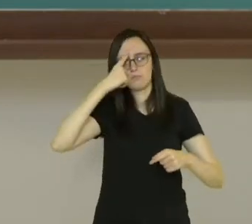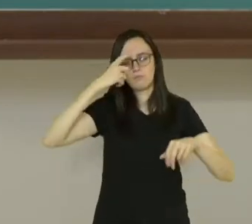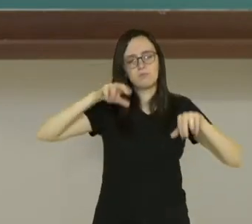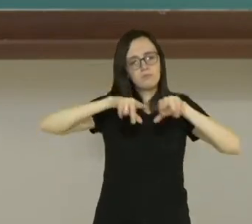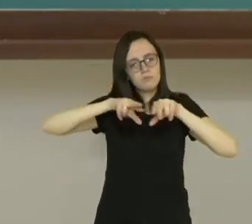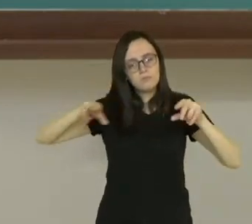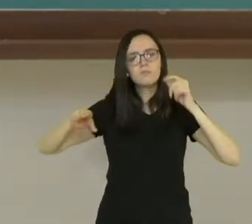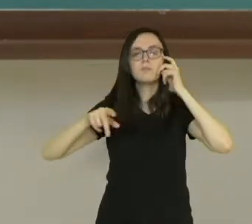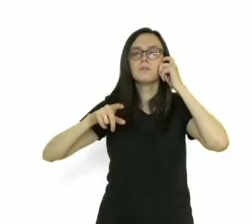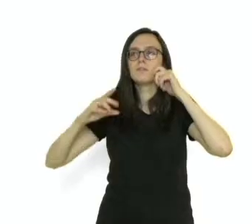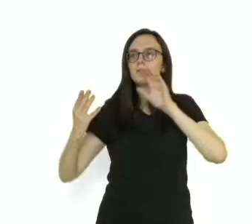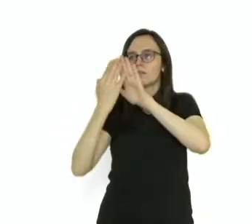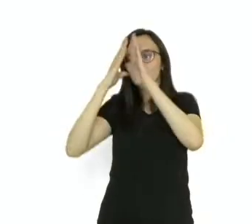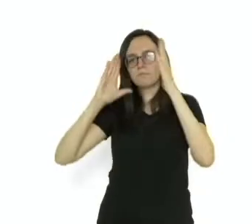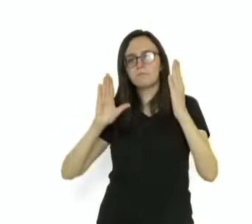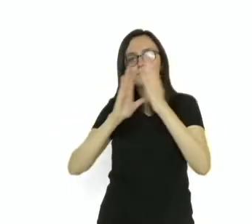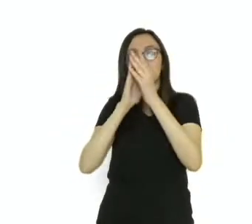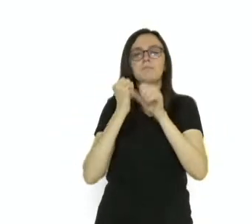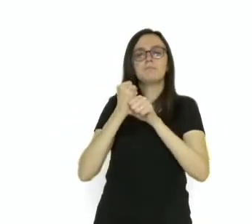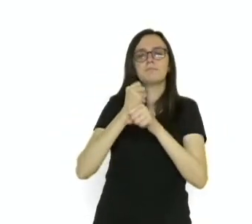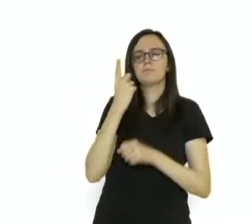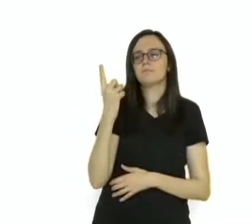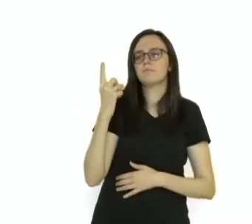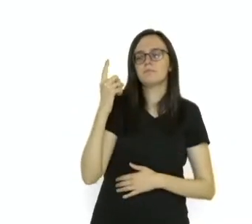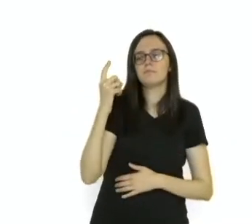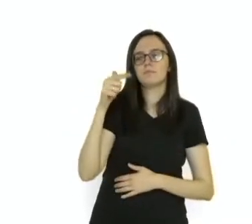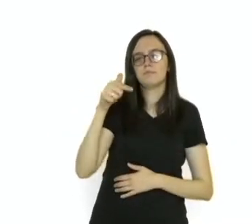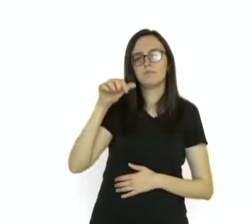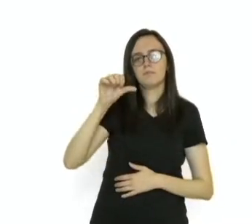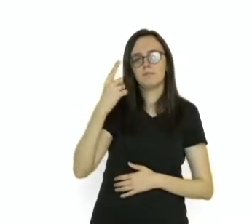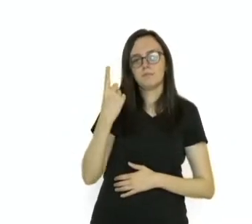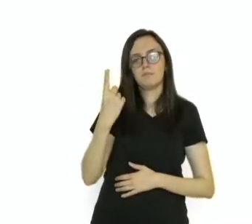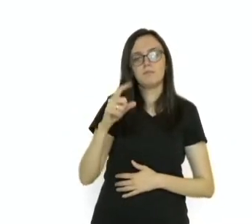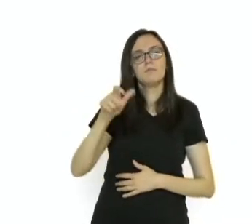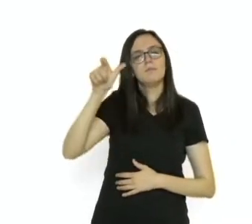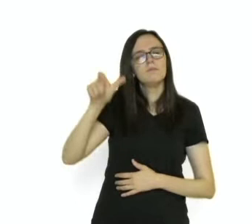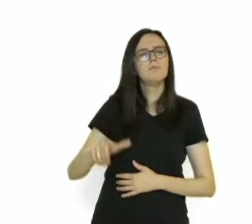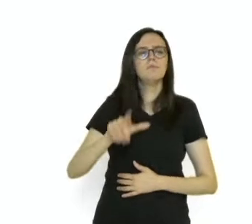diferentes, se defrontando. No ano de 1791, Luís